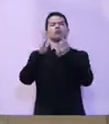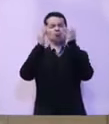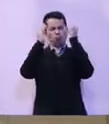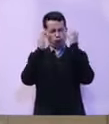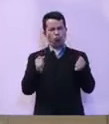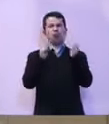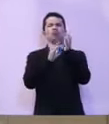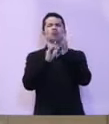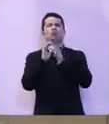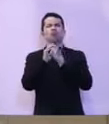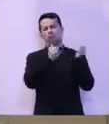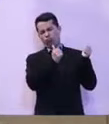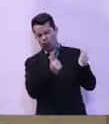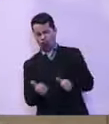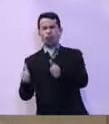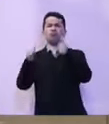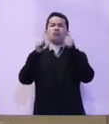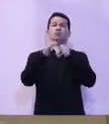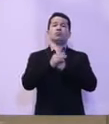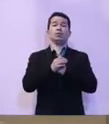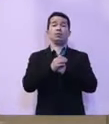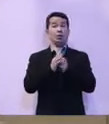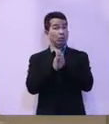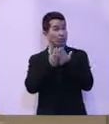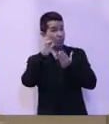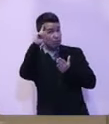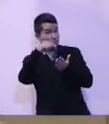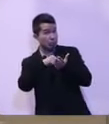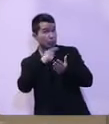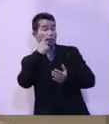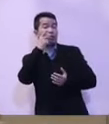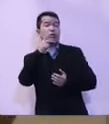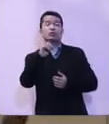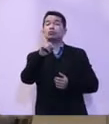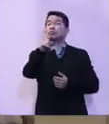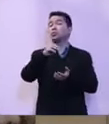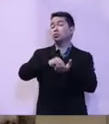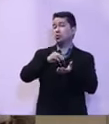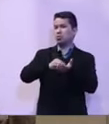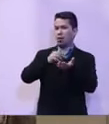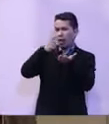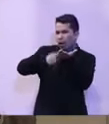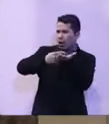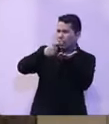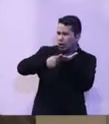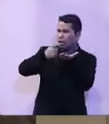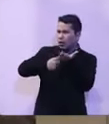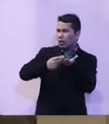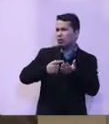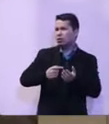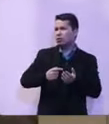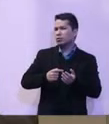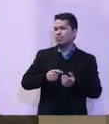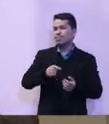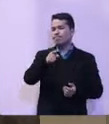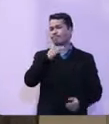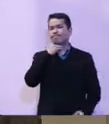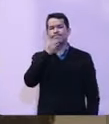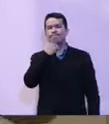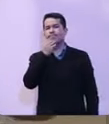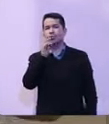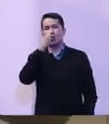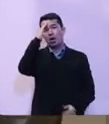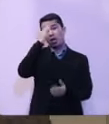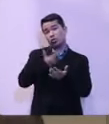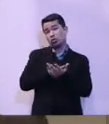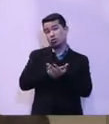dizer, olha, se você não se comprometer com esse Senhor, não adianta só crer. E a Bíblia vai dizer até mais, olha,